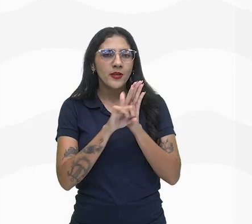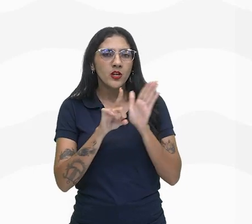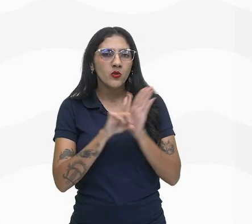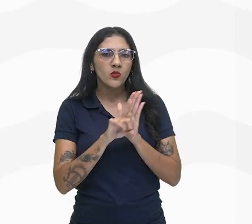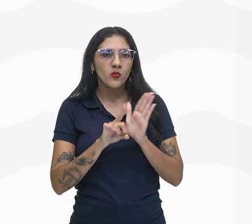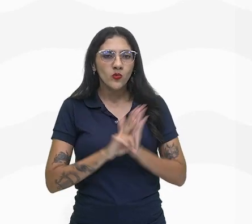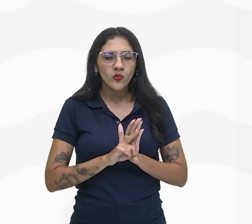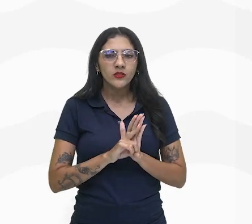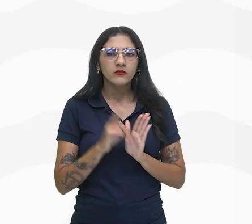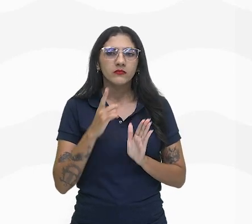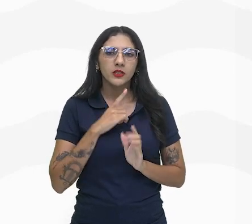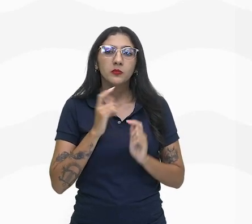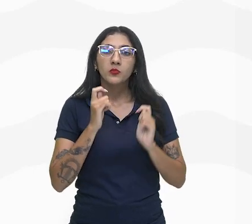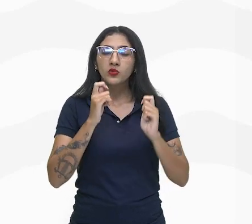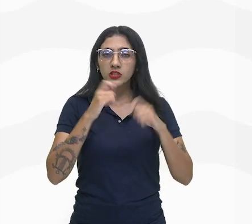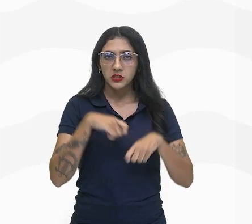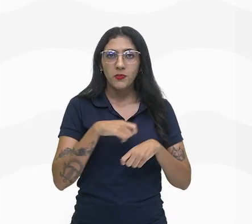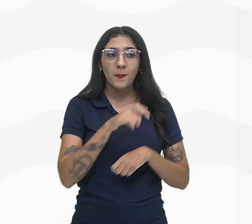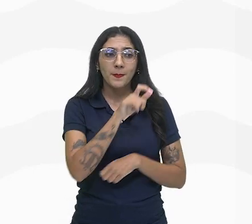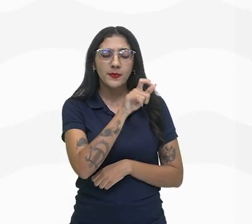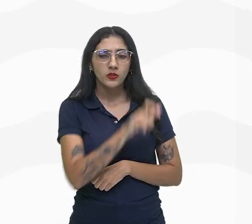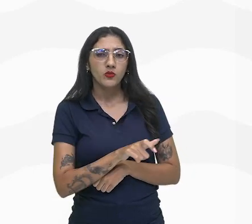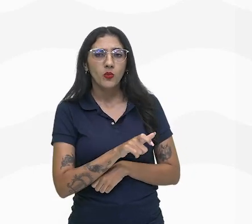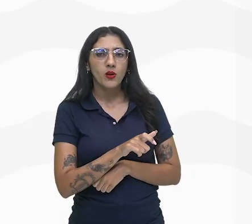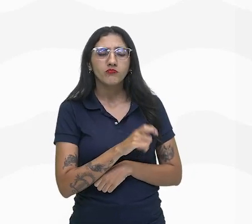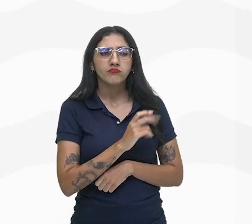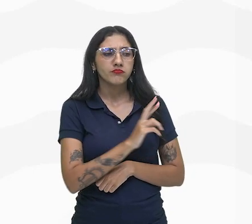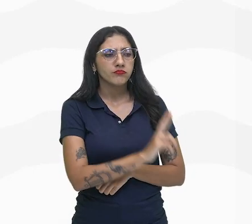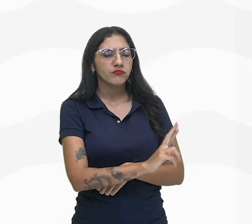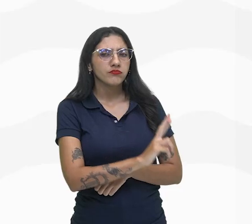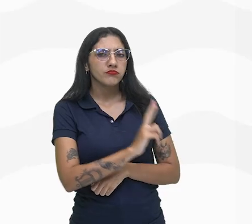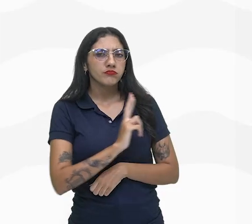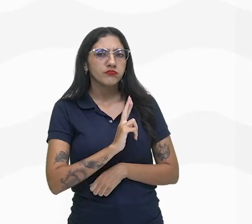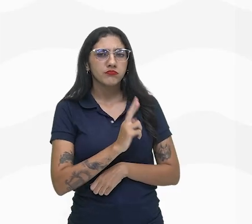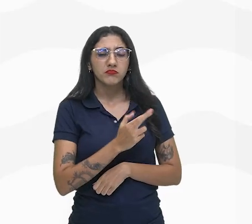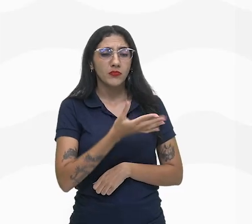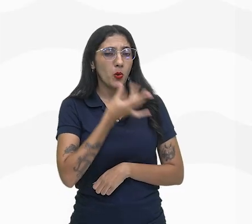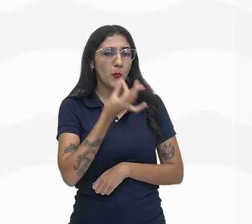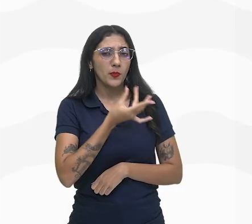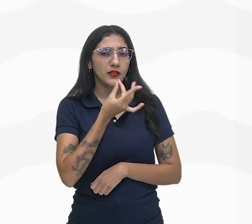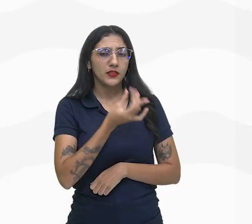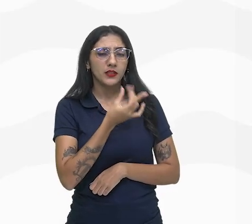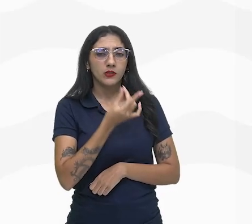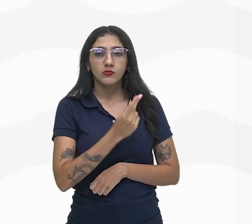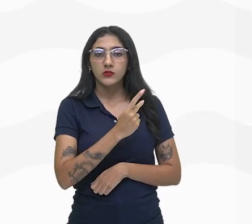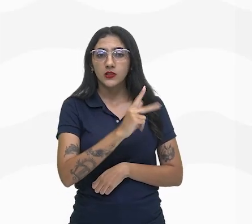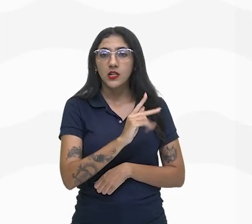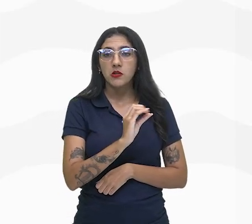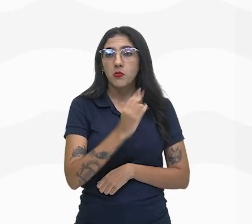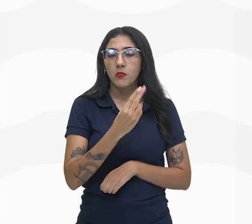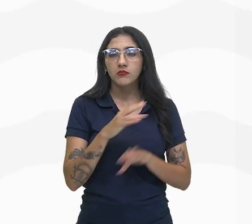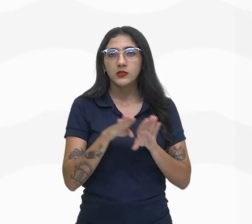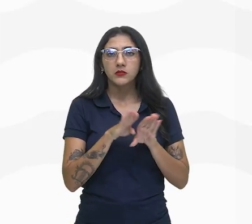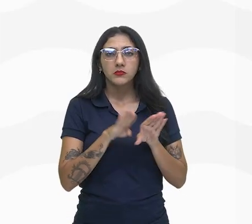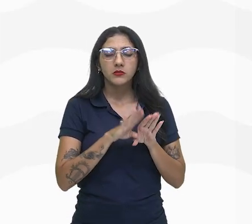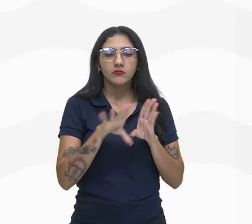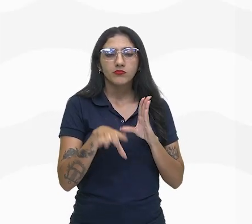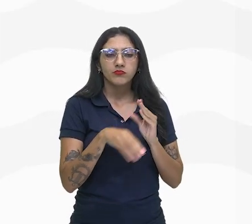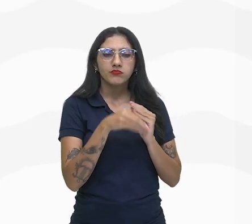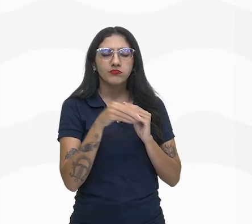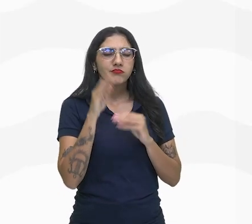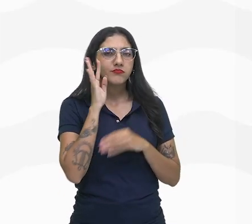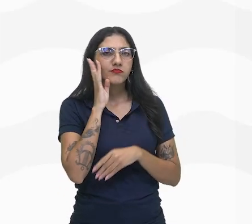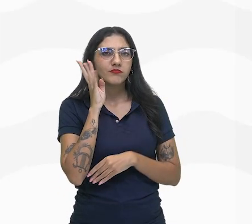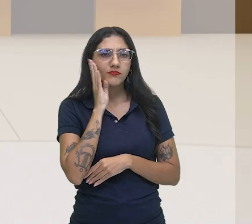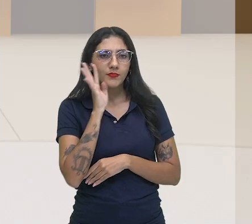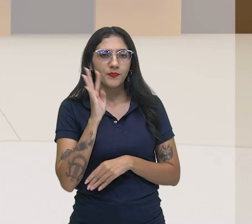vão permitir que o entrevistado passe a expressar a sua opinião ou trazer uma reflexão. Então, ela